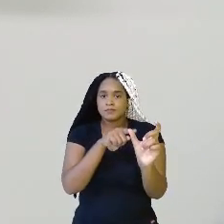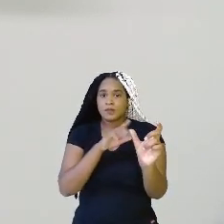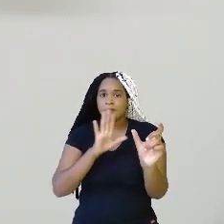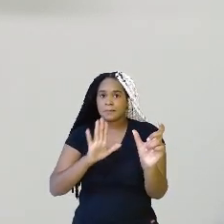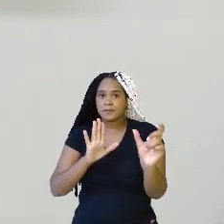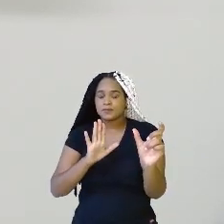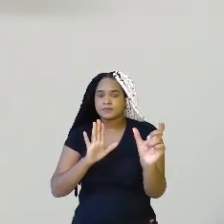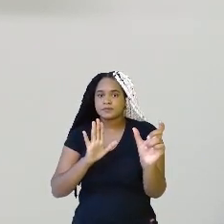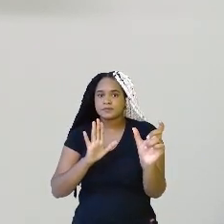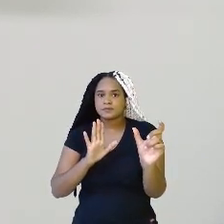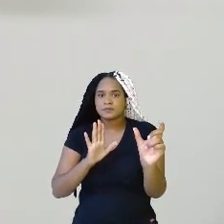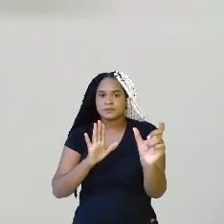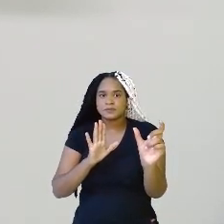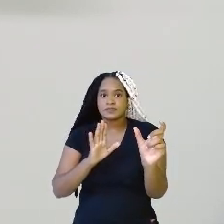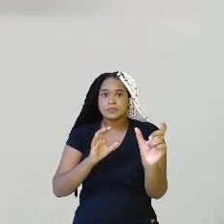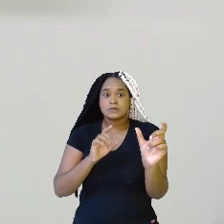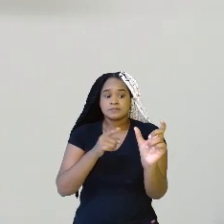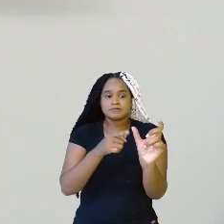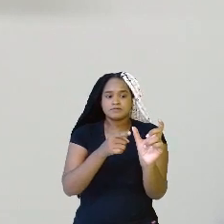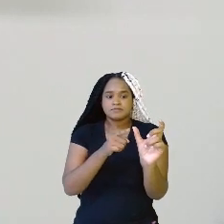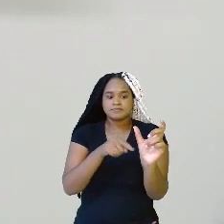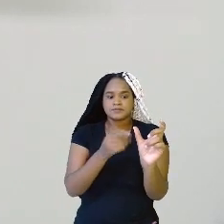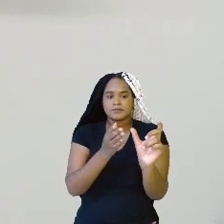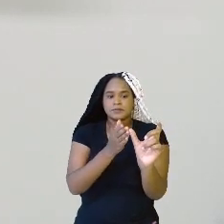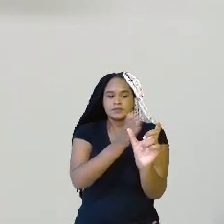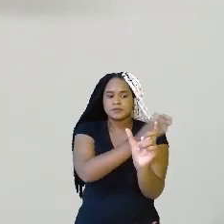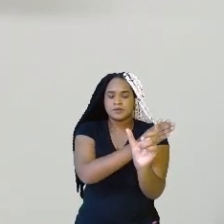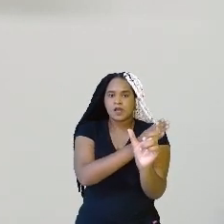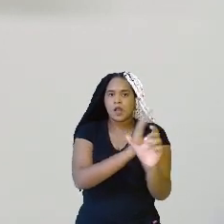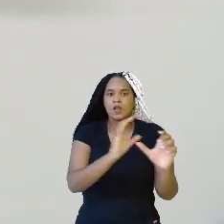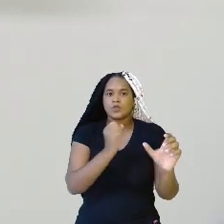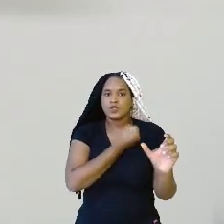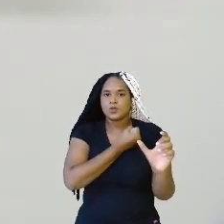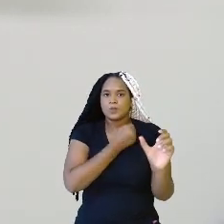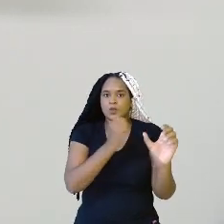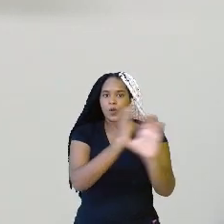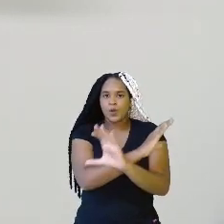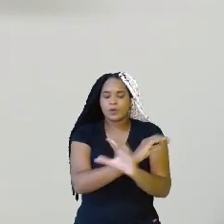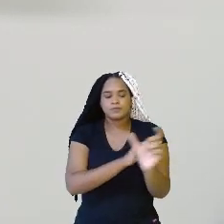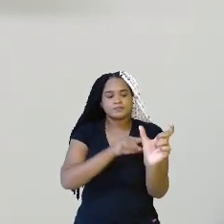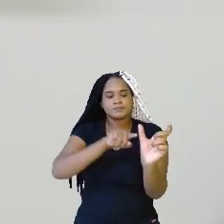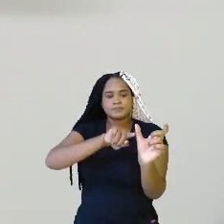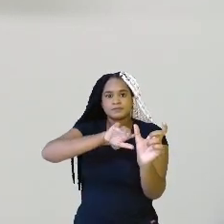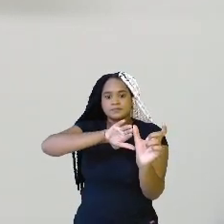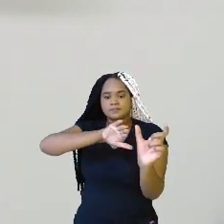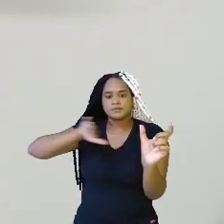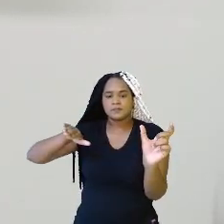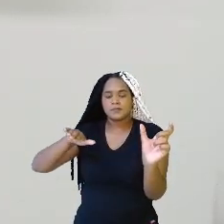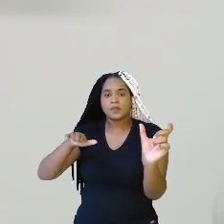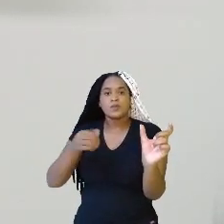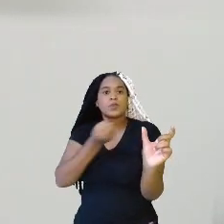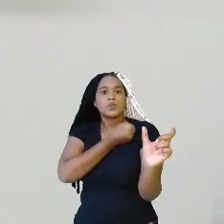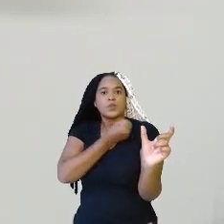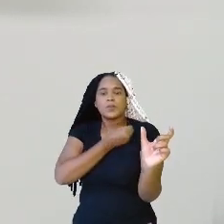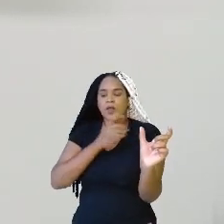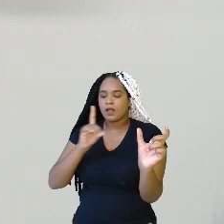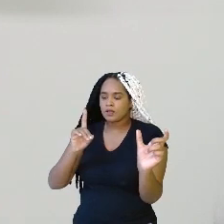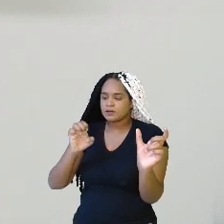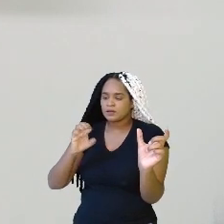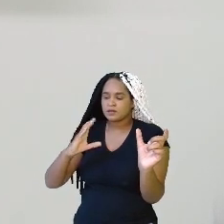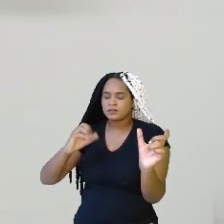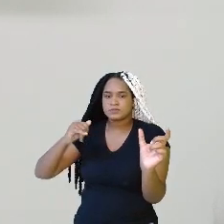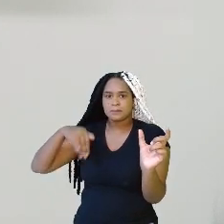da apresentação que eu falei. Se viesse antes, parte inteira. Depois, números decimais. Em caso